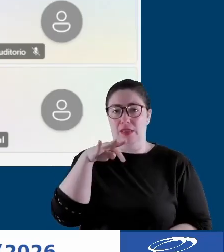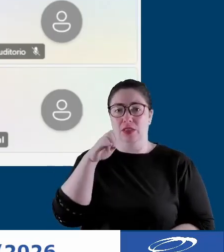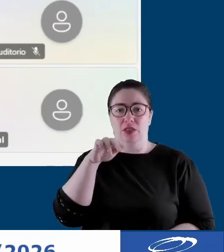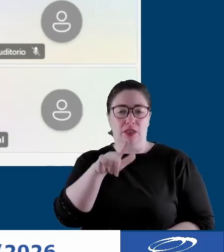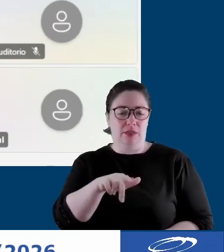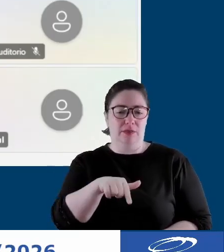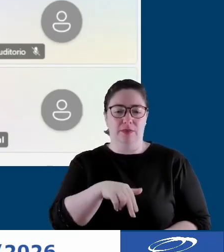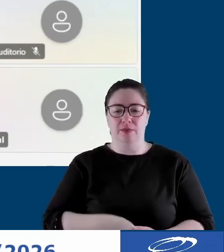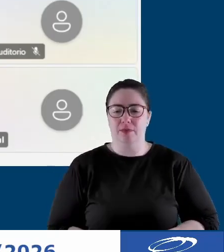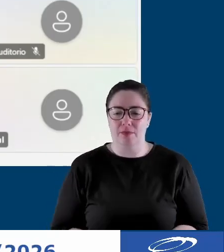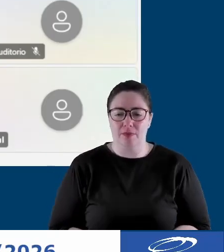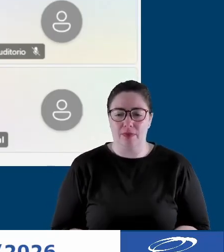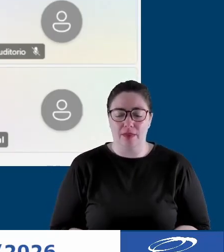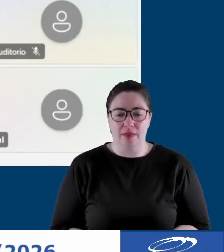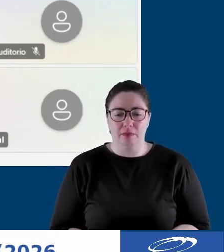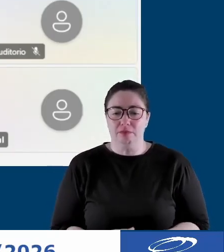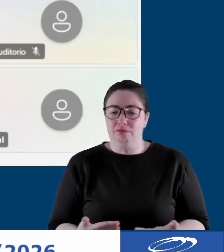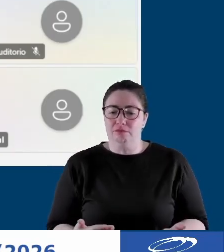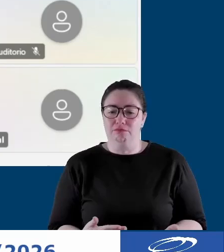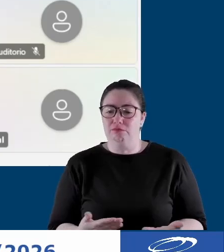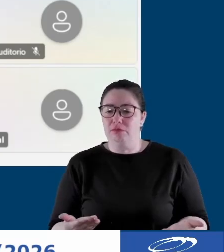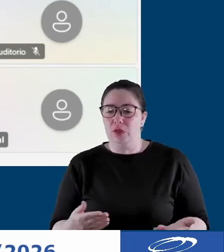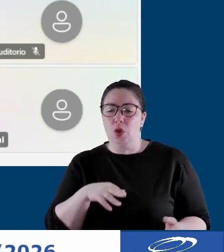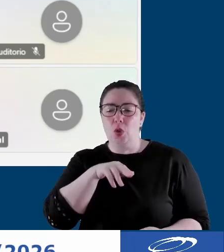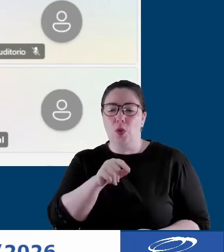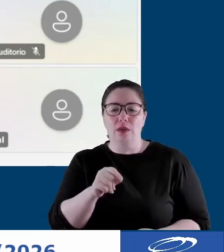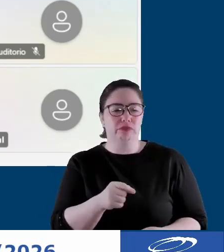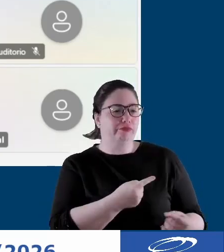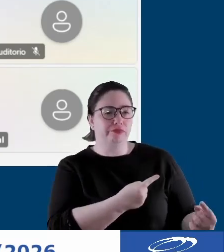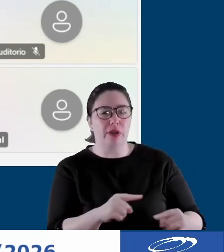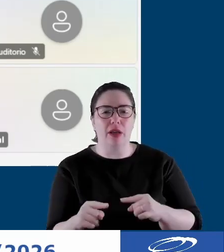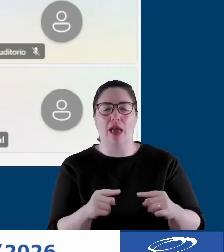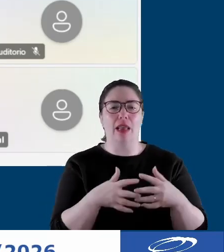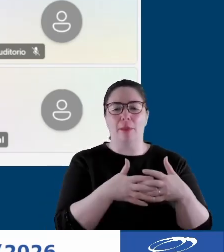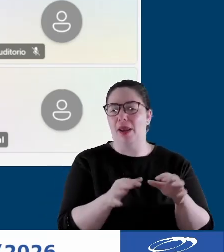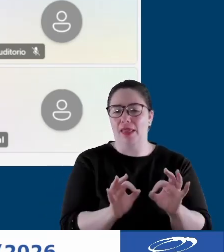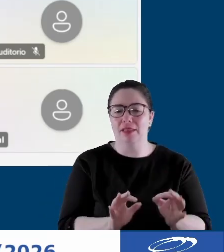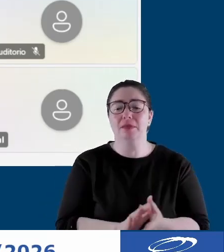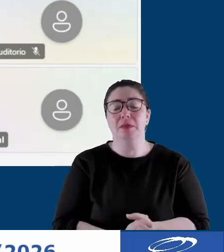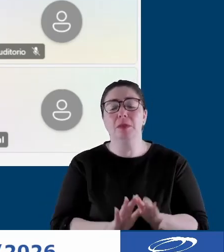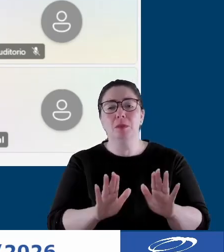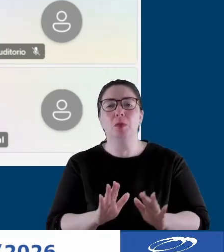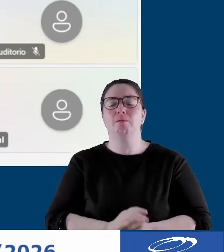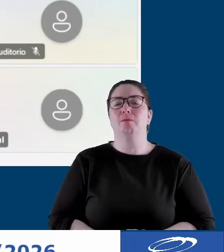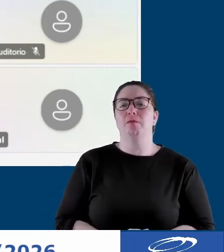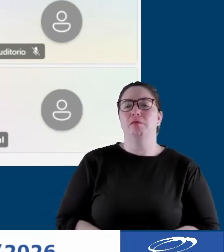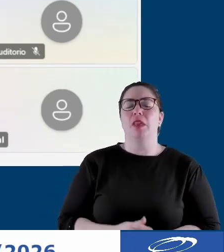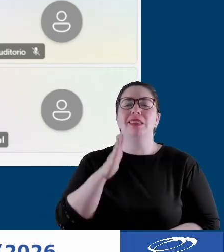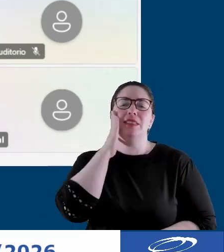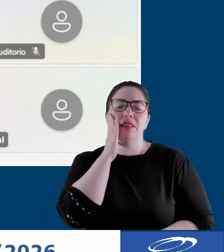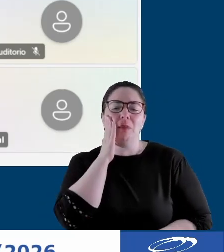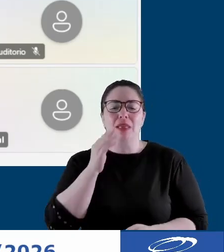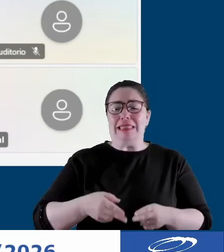Os meus conflitos não têm nenhuma relação com essa aula. Bom, a gente sabe que infecção pós-operatória é um problema